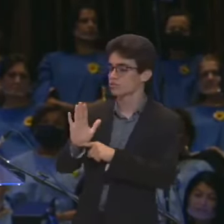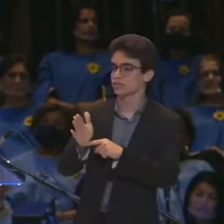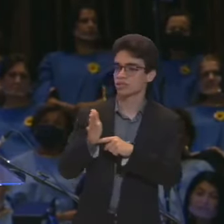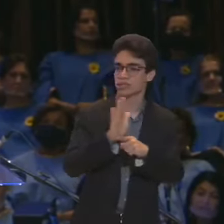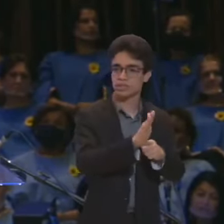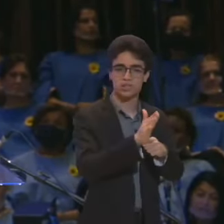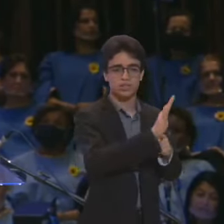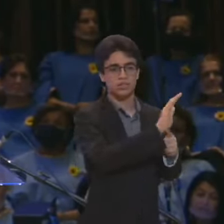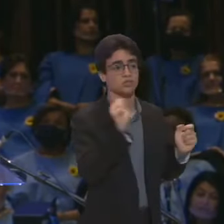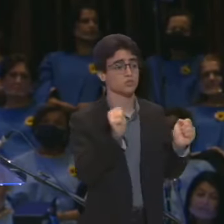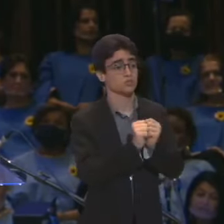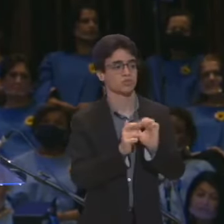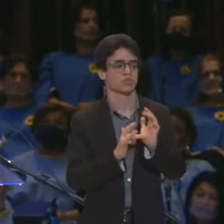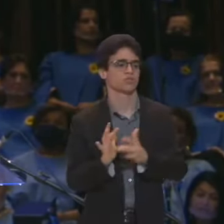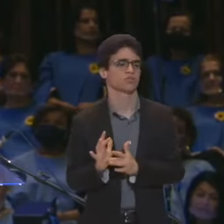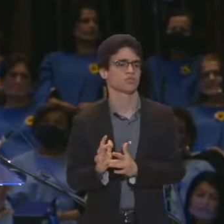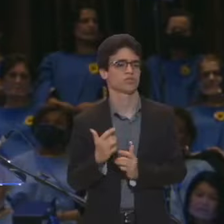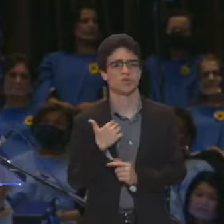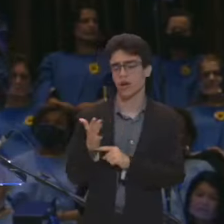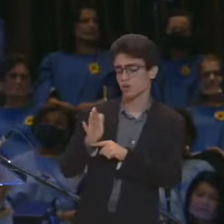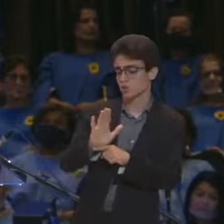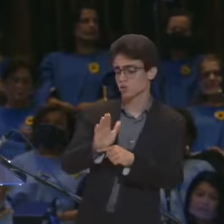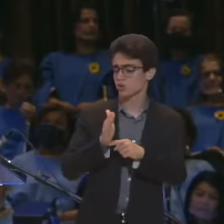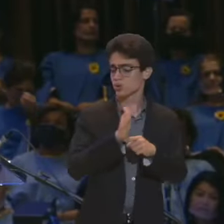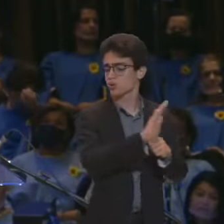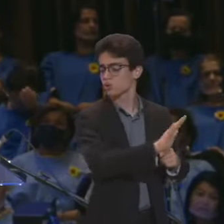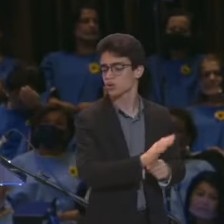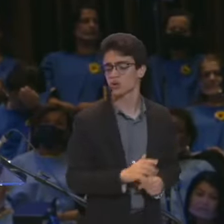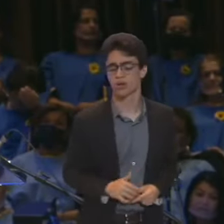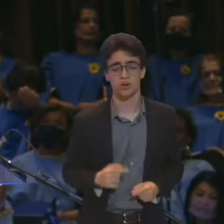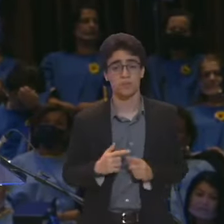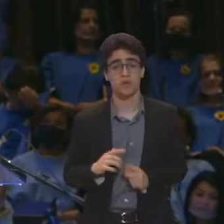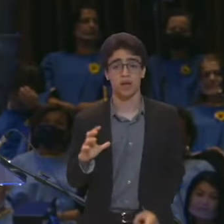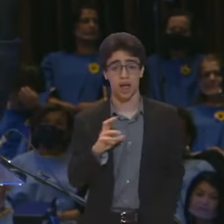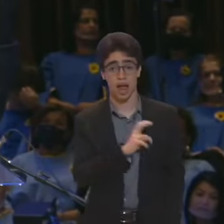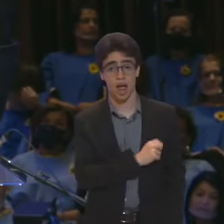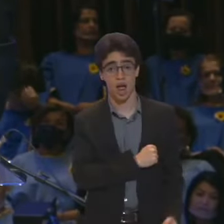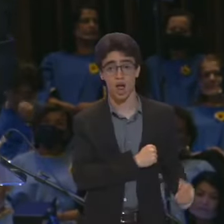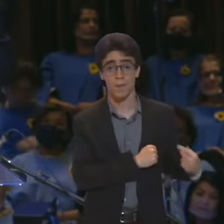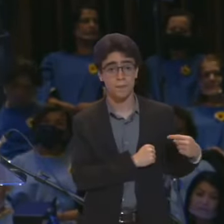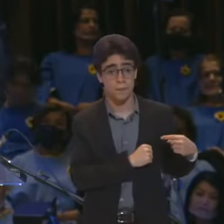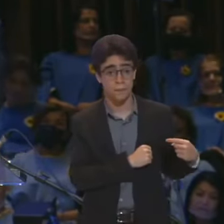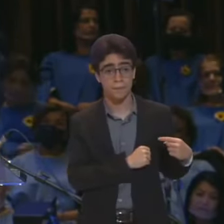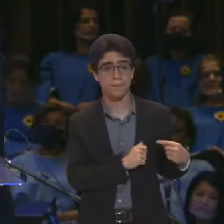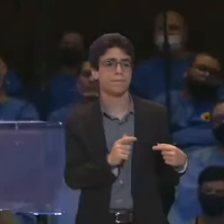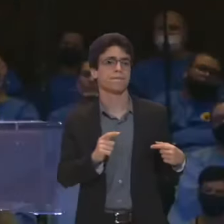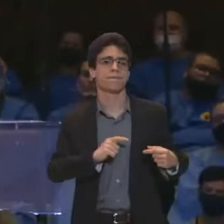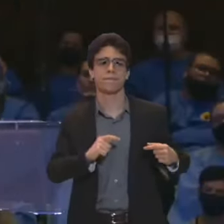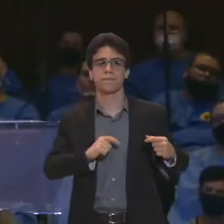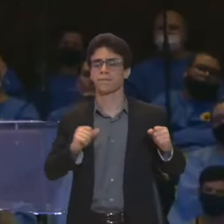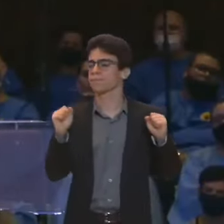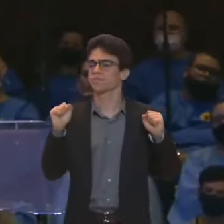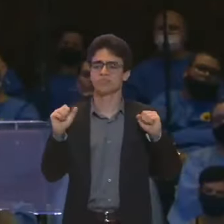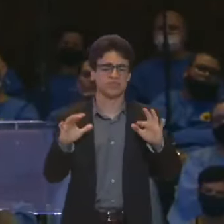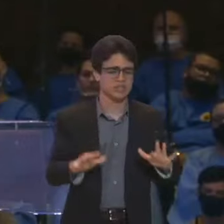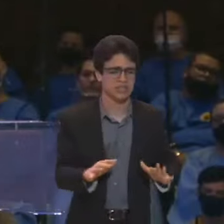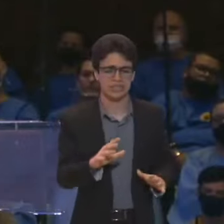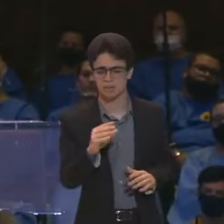Cristo. Quantos eu ajudei em nome de Cristo? Porque o amor cobre multidão de transgressões, diz a